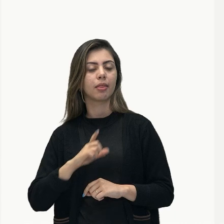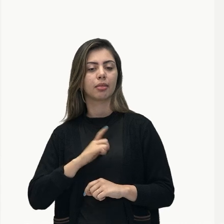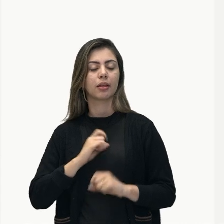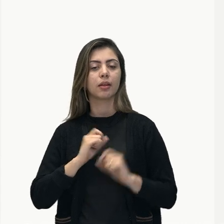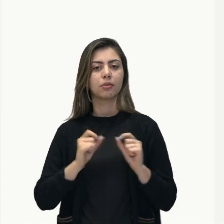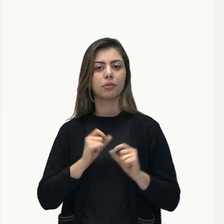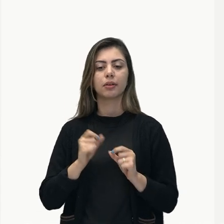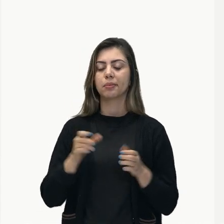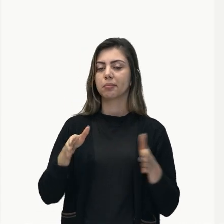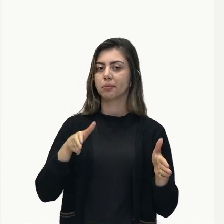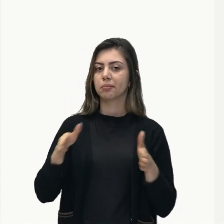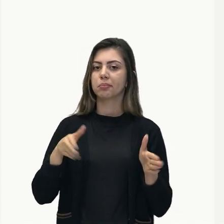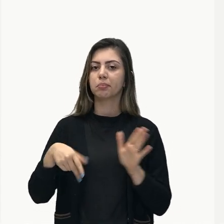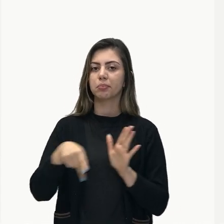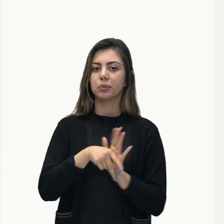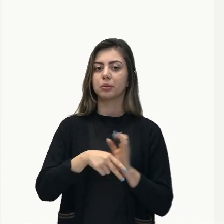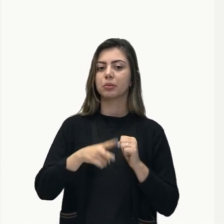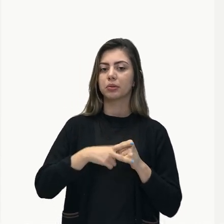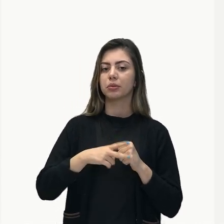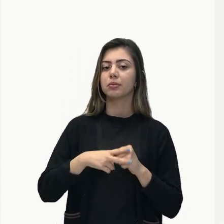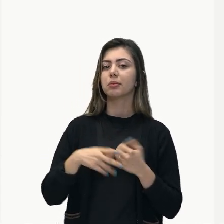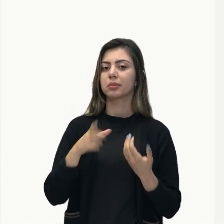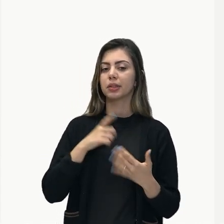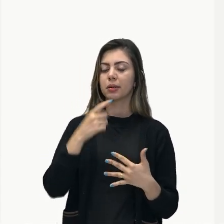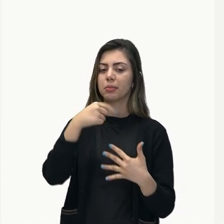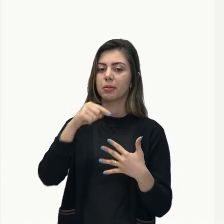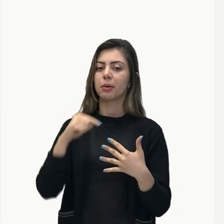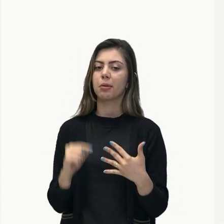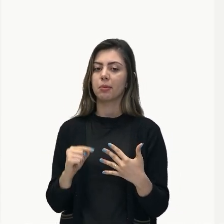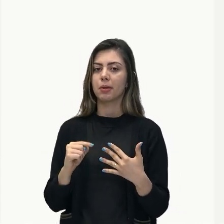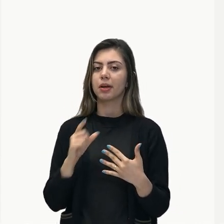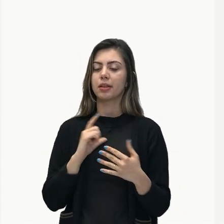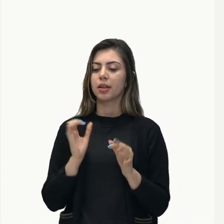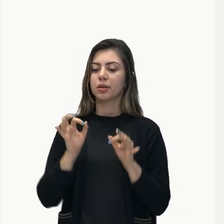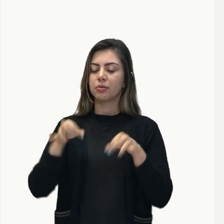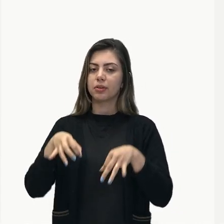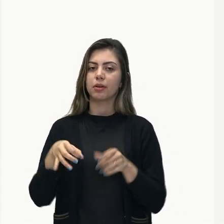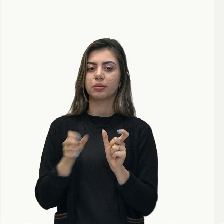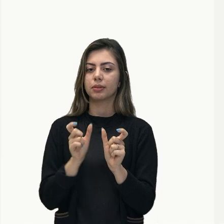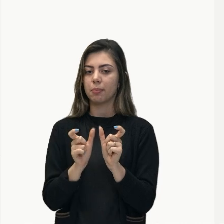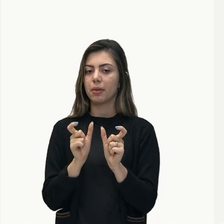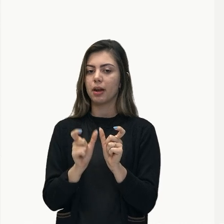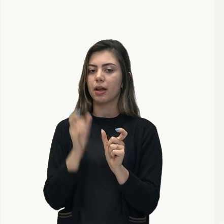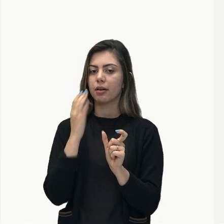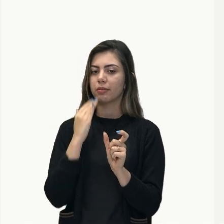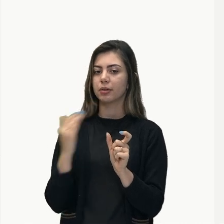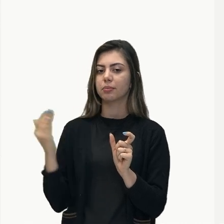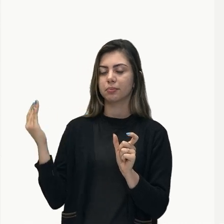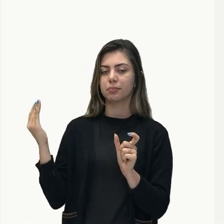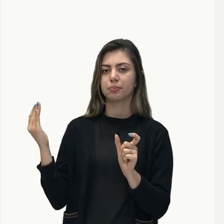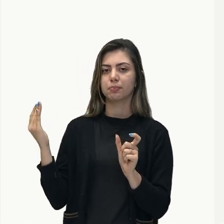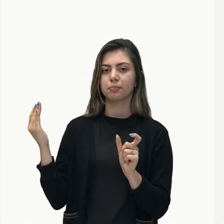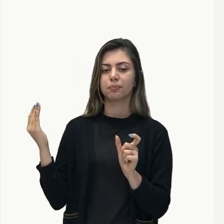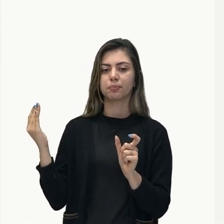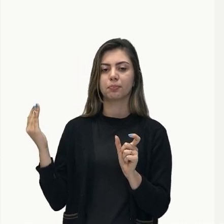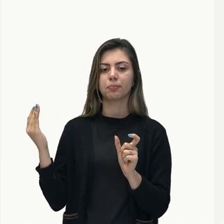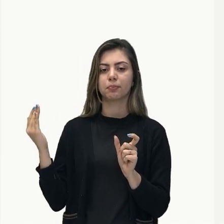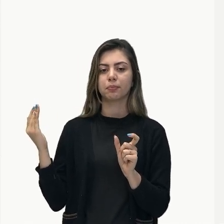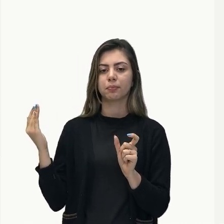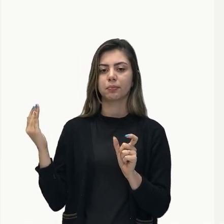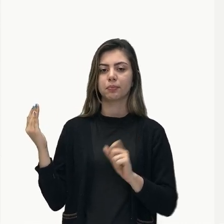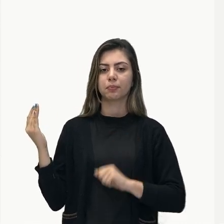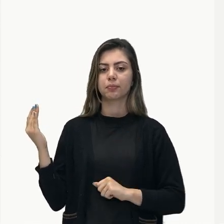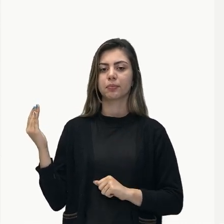língua espanhola, as desinências são essas terminações como vocês bem as veem aqui. Aba,